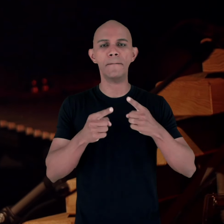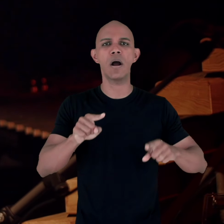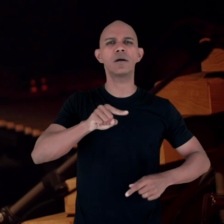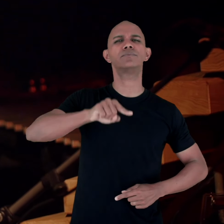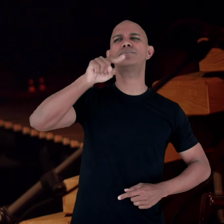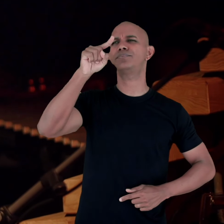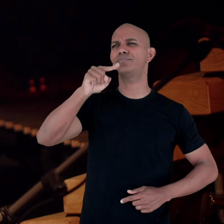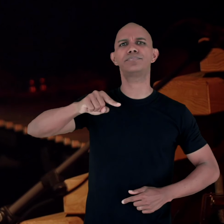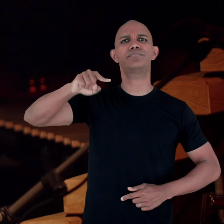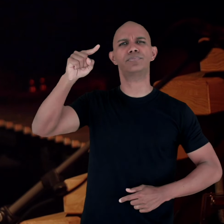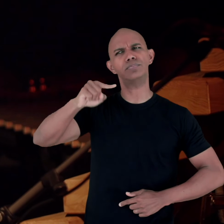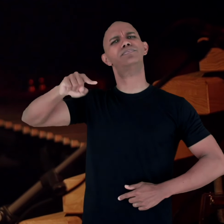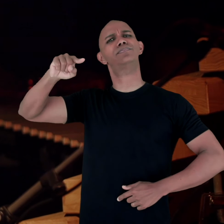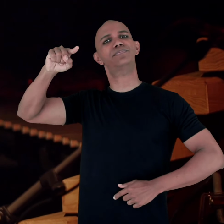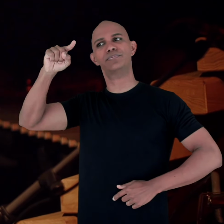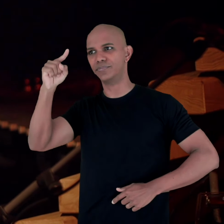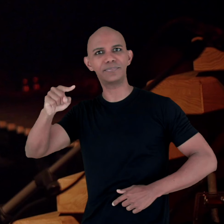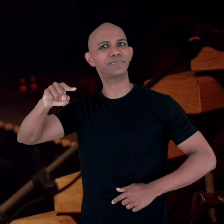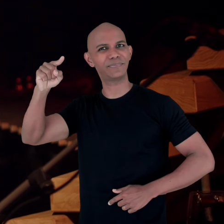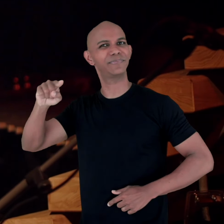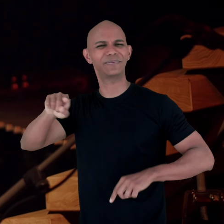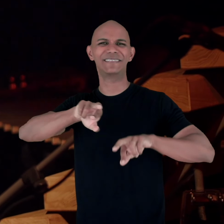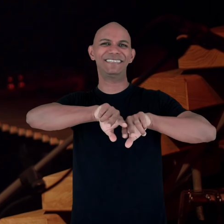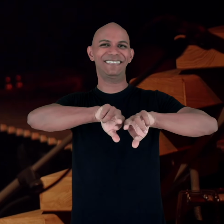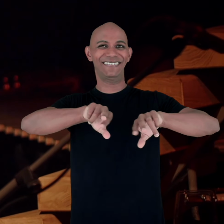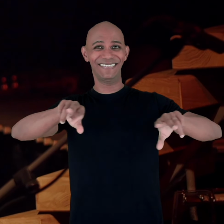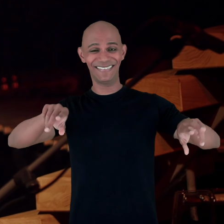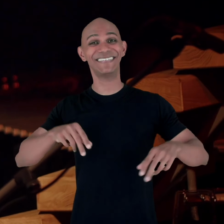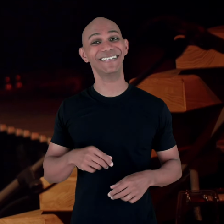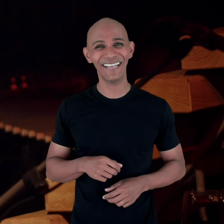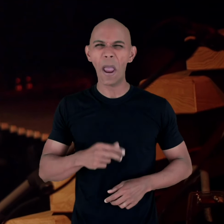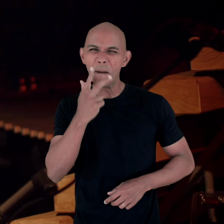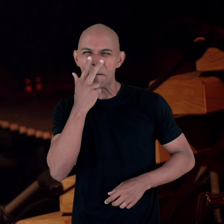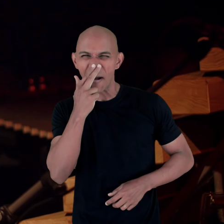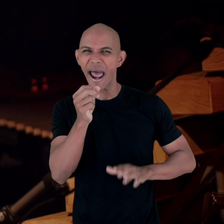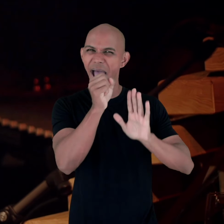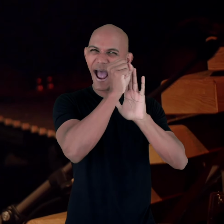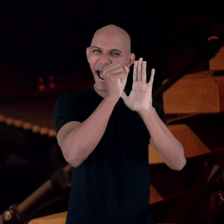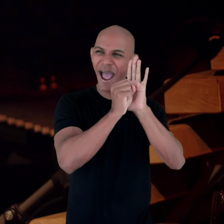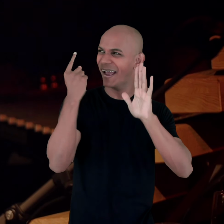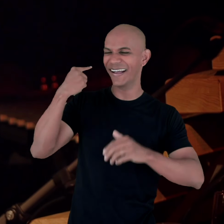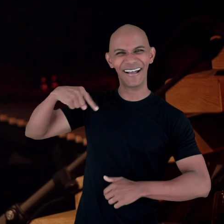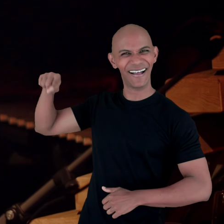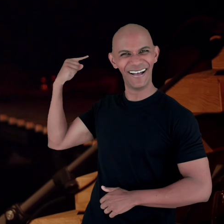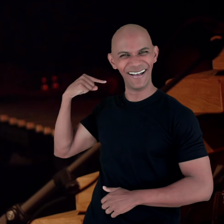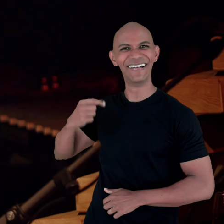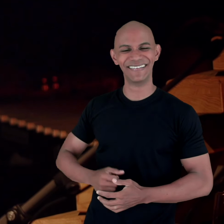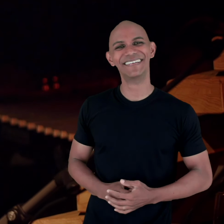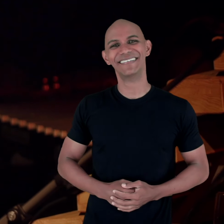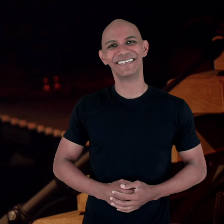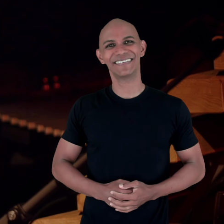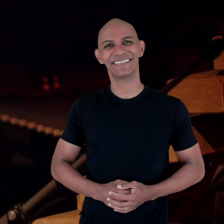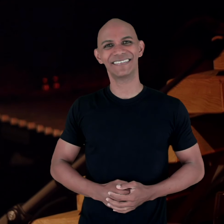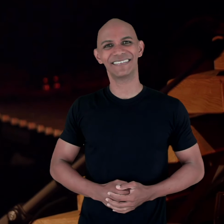aspecto da música das alturas, né, das notas com altura definida, sempre vai ter uma influência muito grande dessa metade do